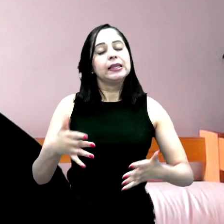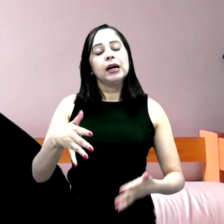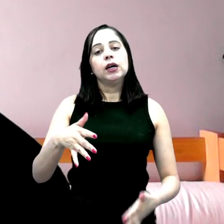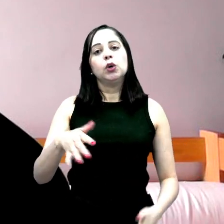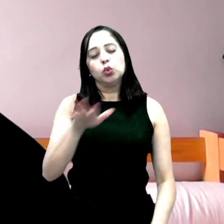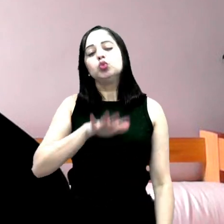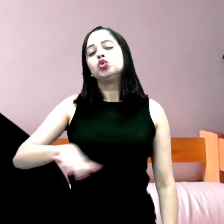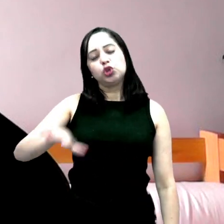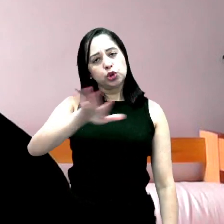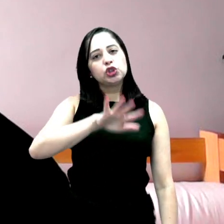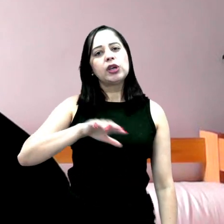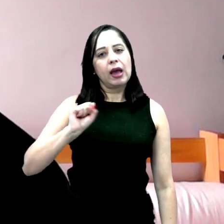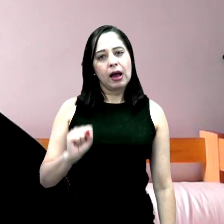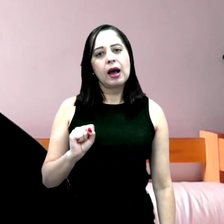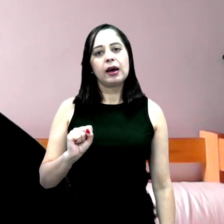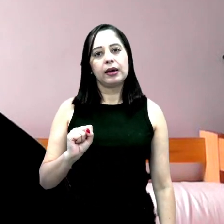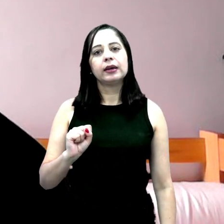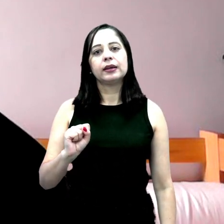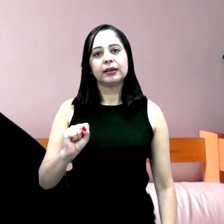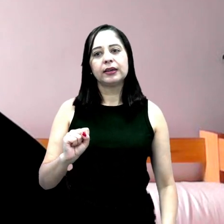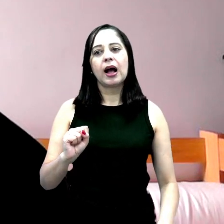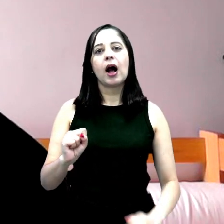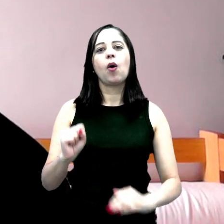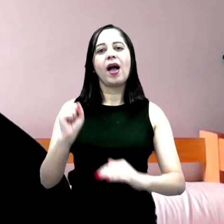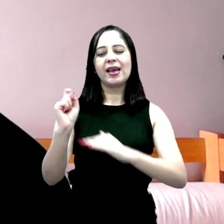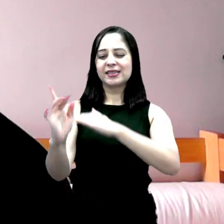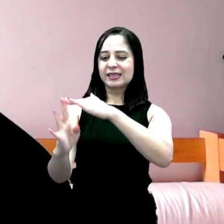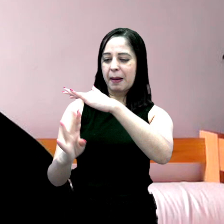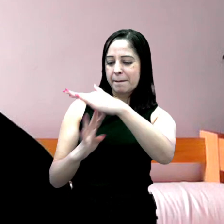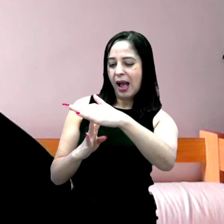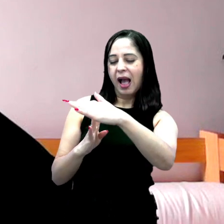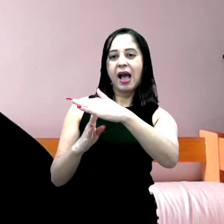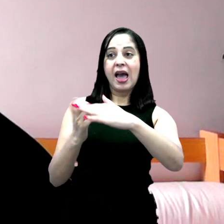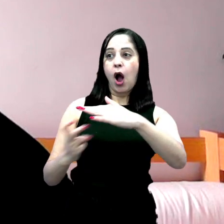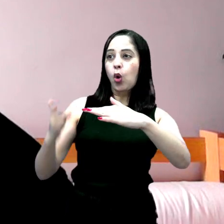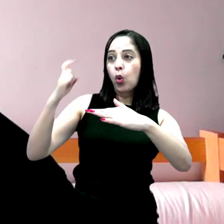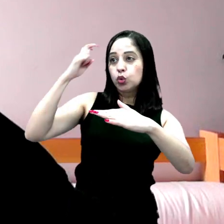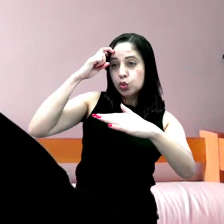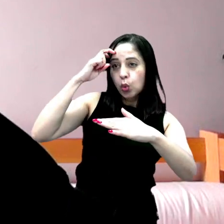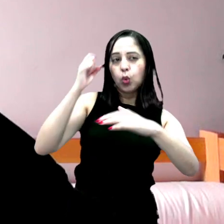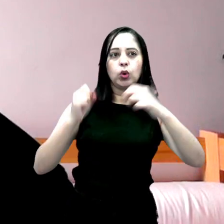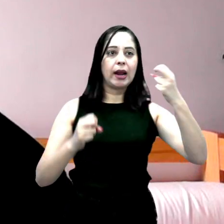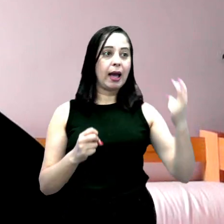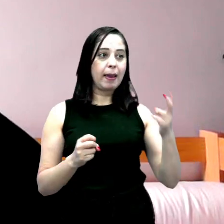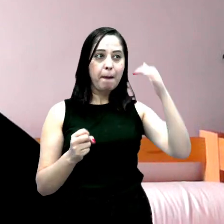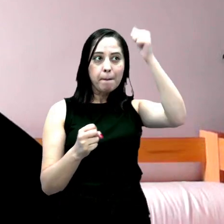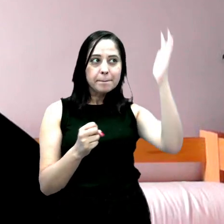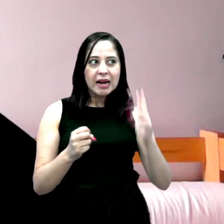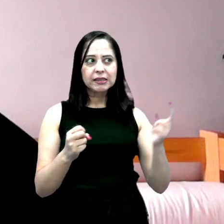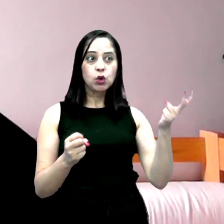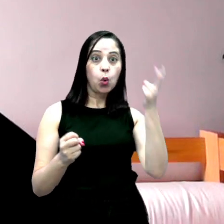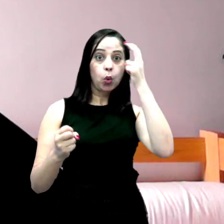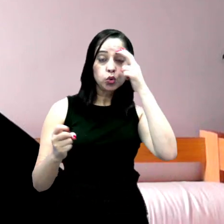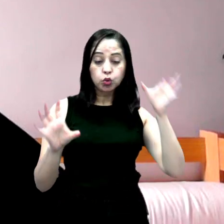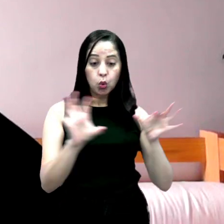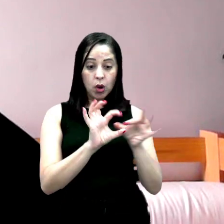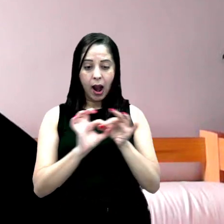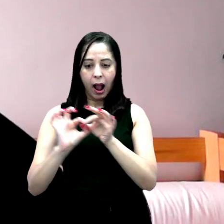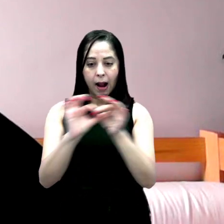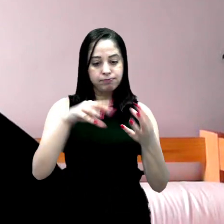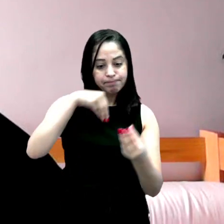modo geral, esse hibridismo, né? Essa junção, essa migração, ela caracteriza de